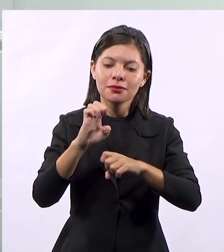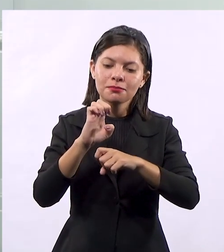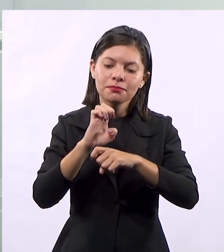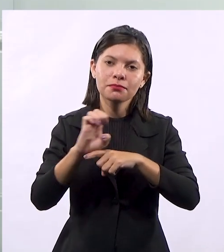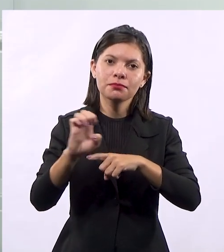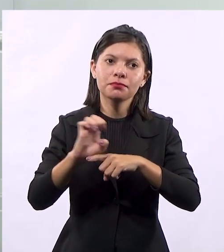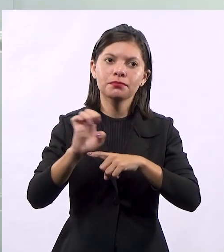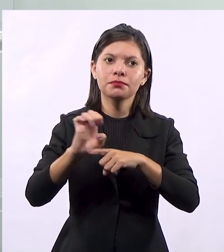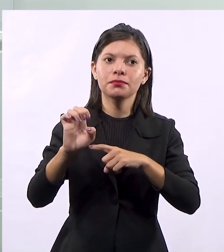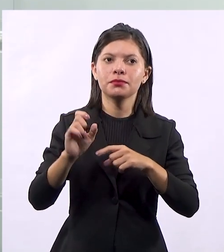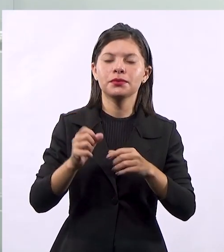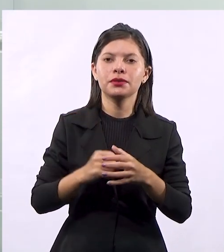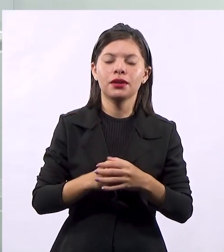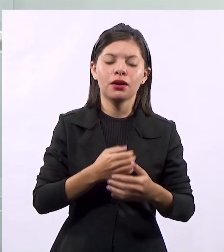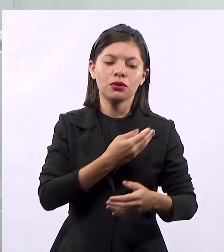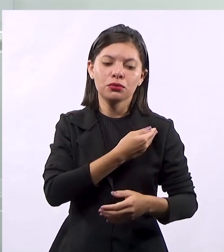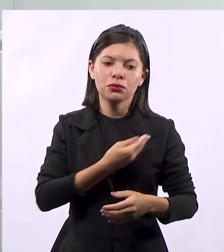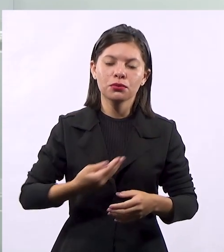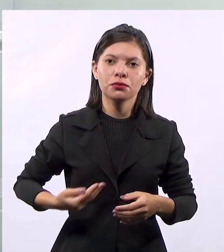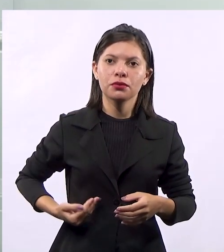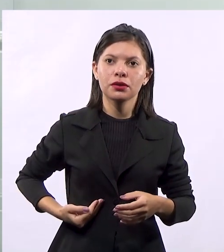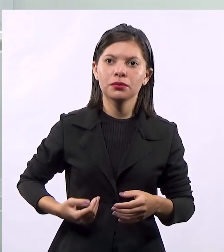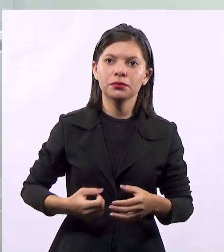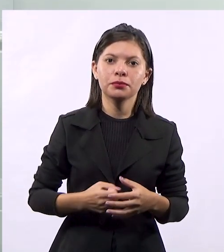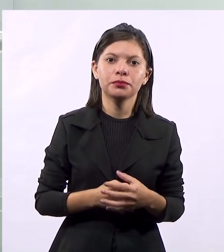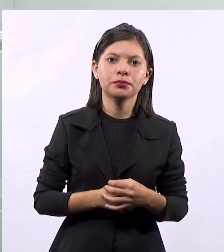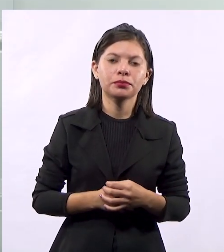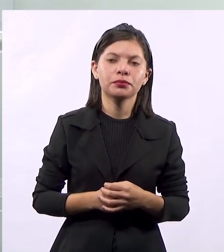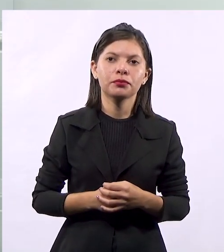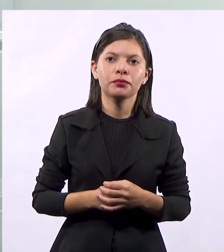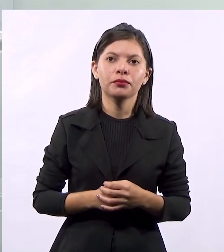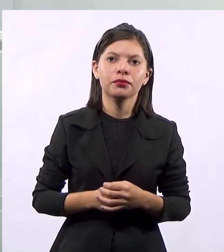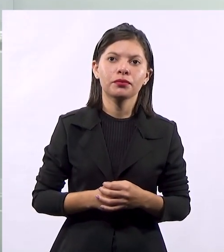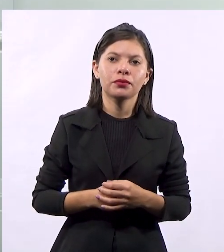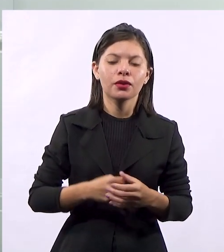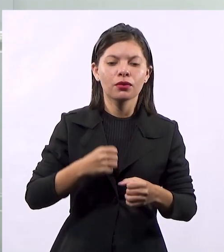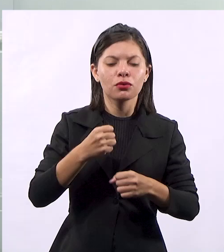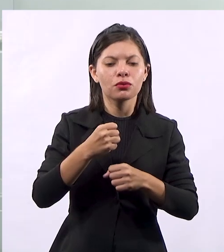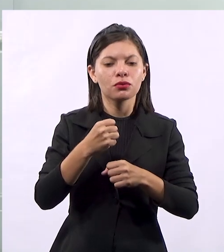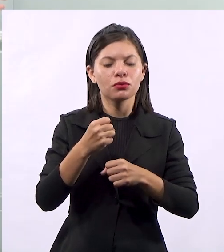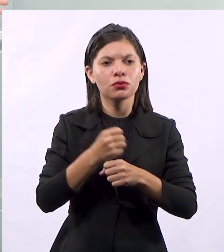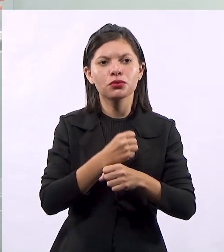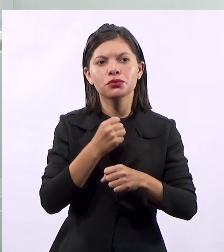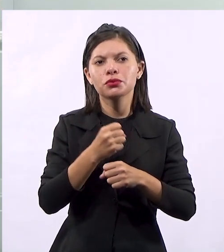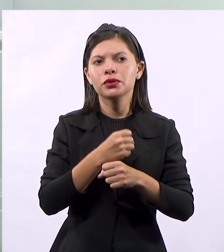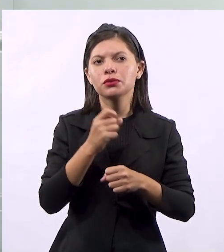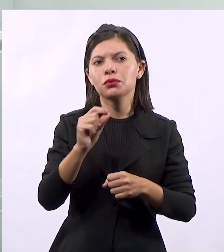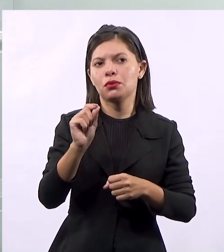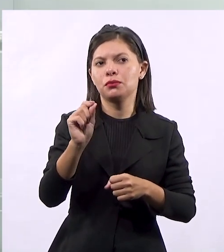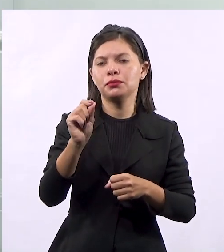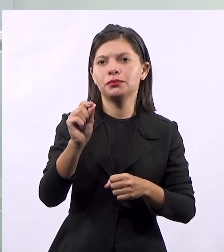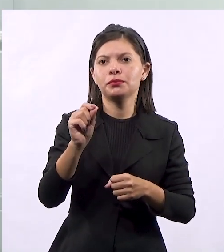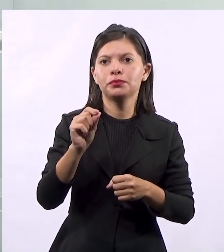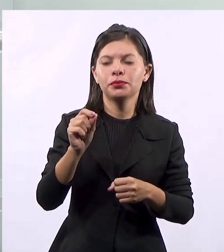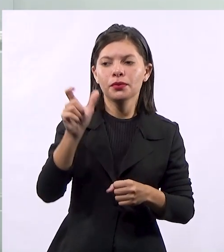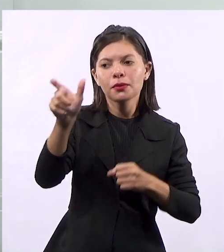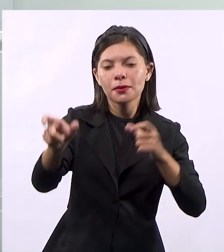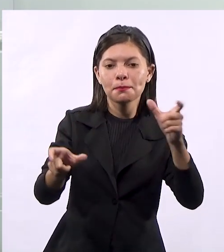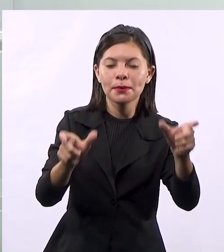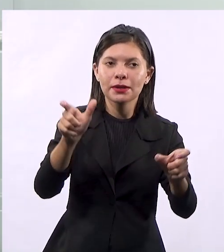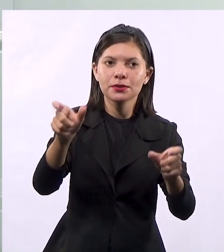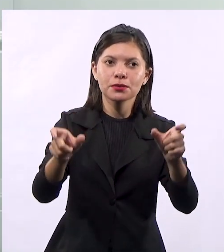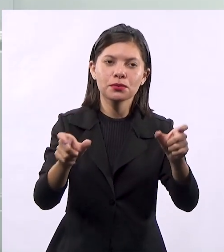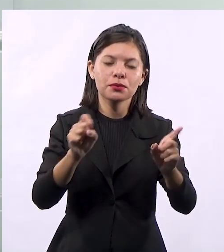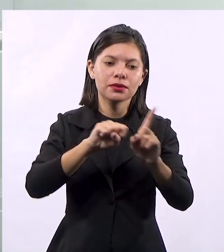de ordenar a convivência social, o que nós chamamos de ordenamento jurídico ou sistema